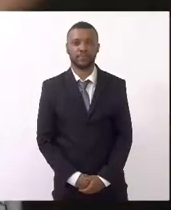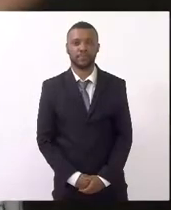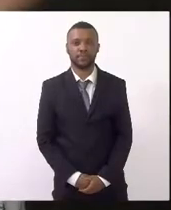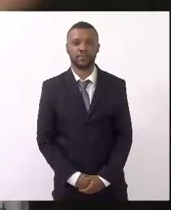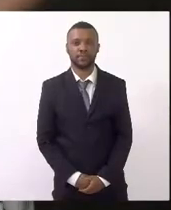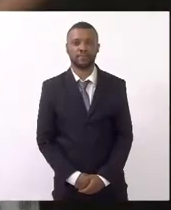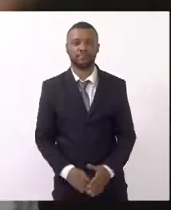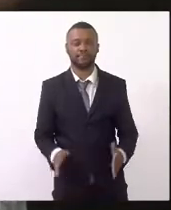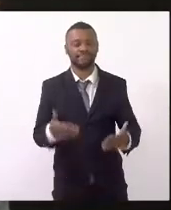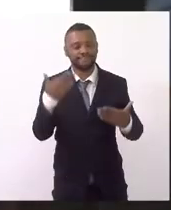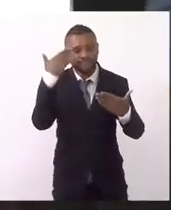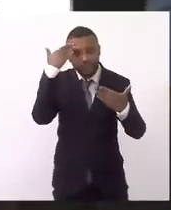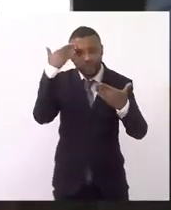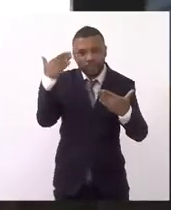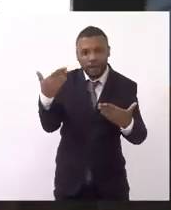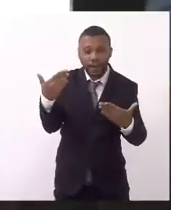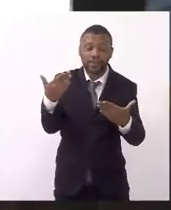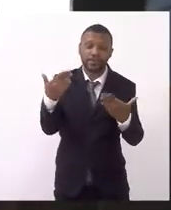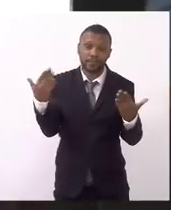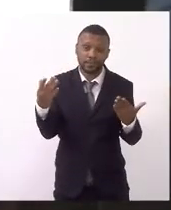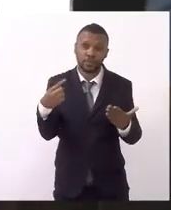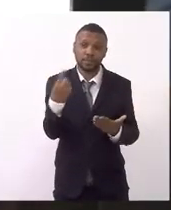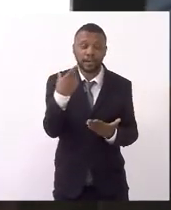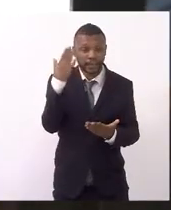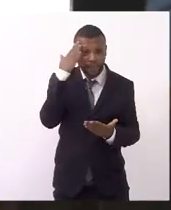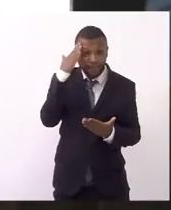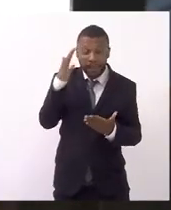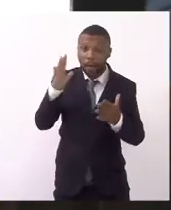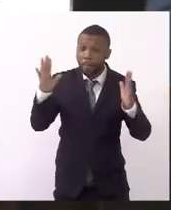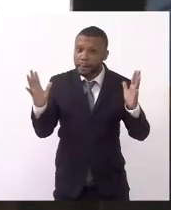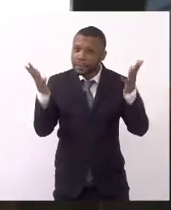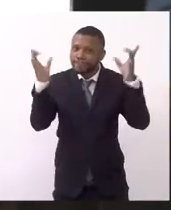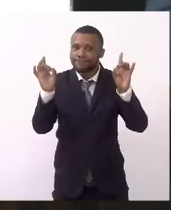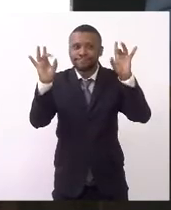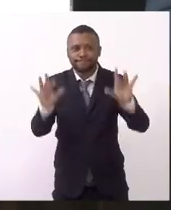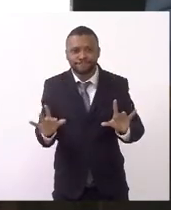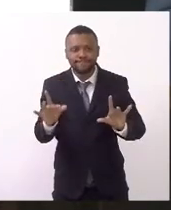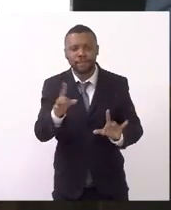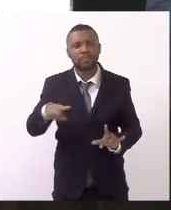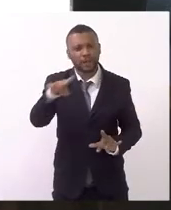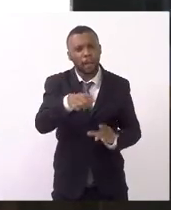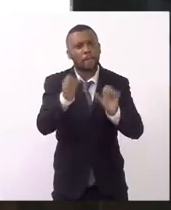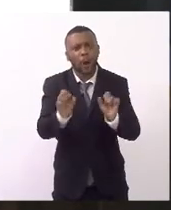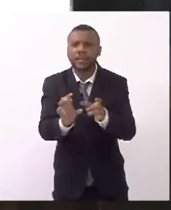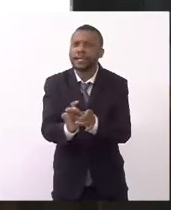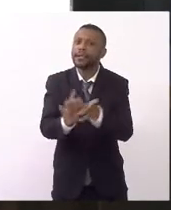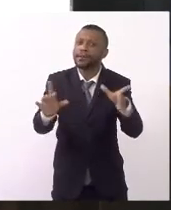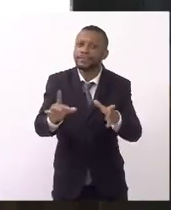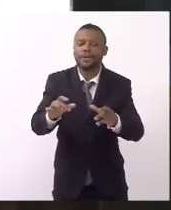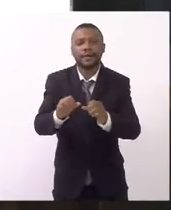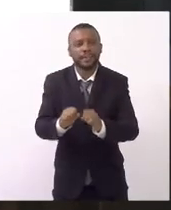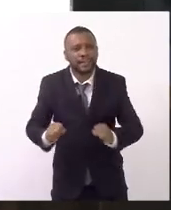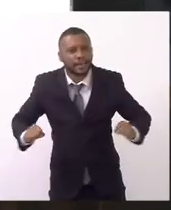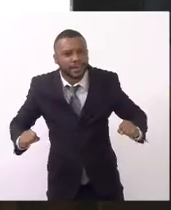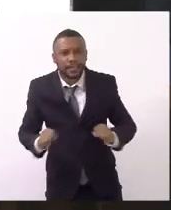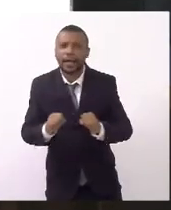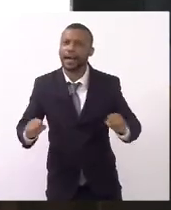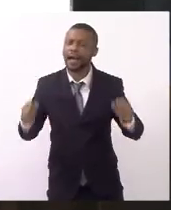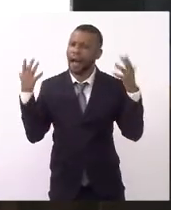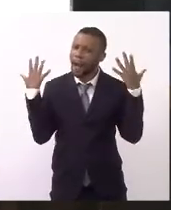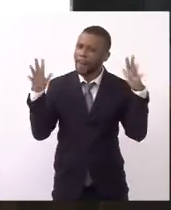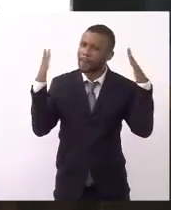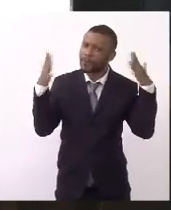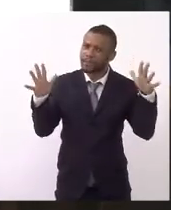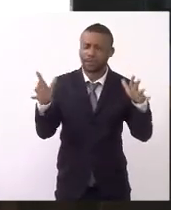é muito obrigada apesar de ser uma sessão solene vocês podem dançar applaudir